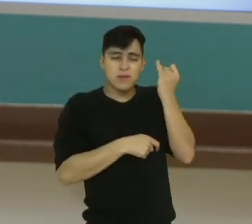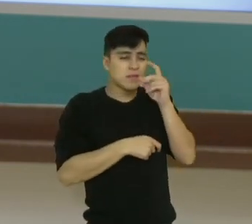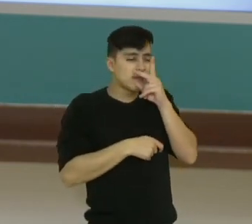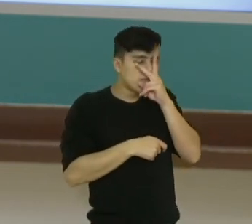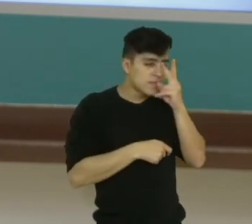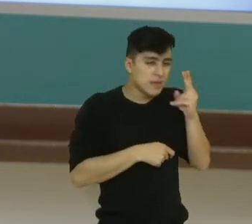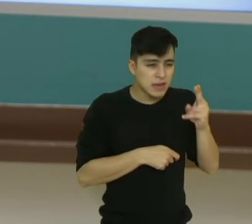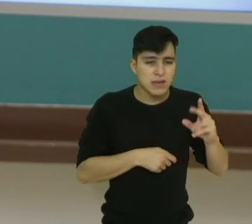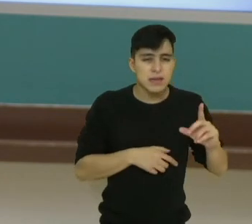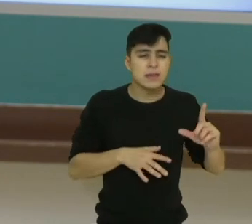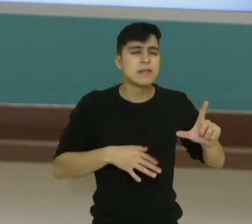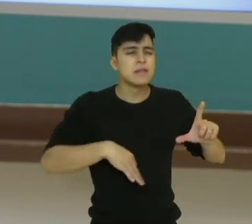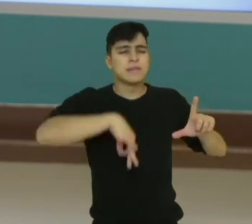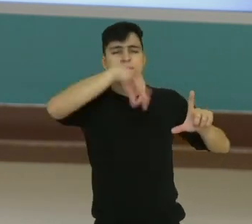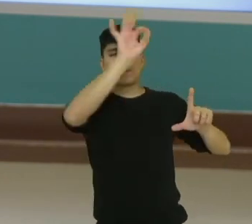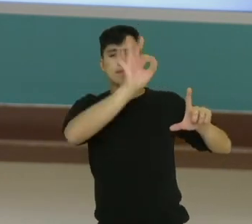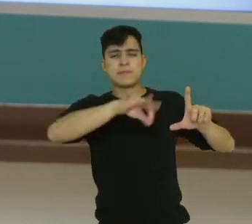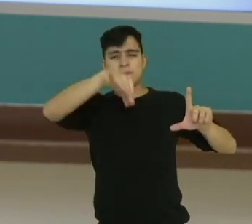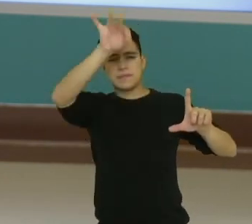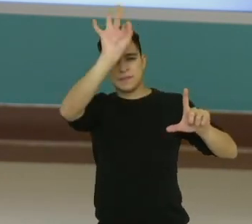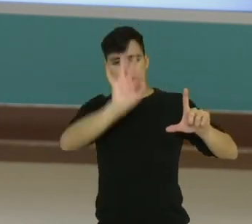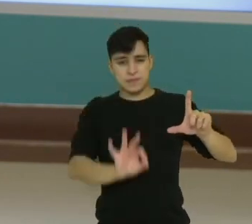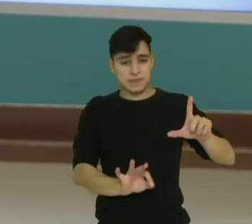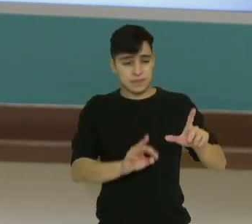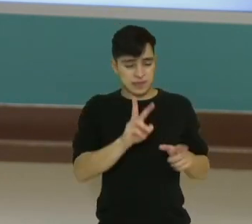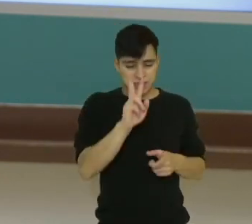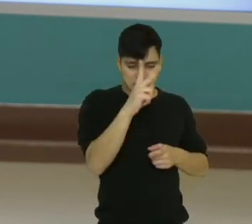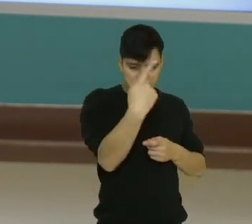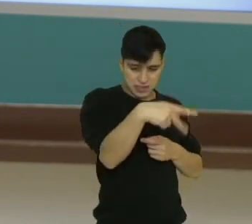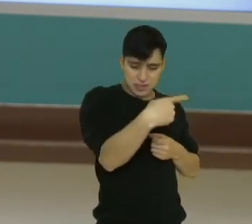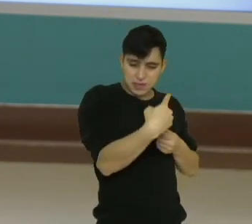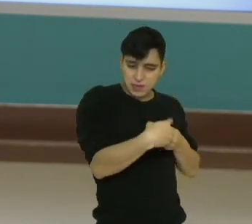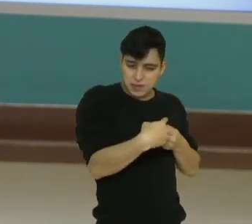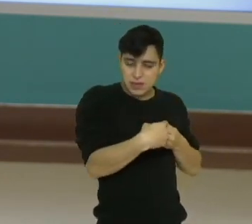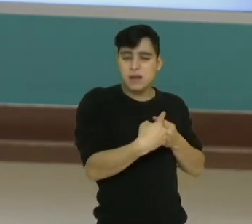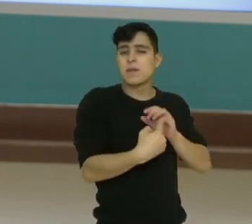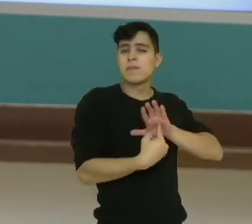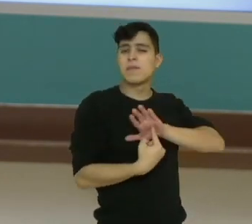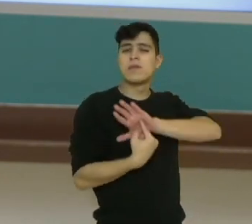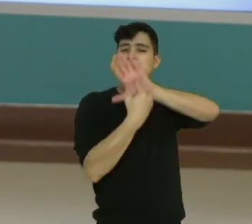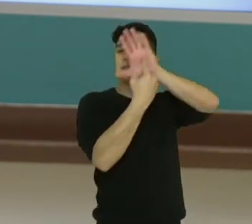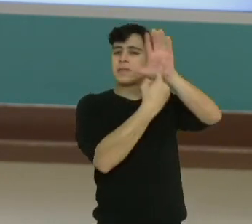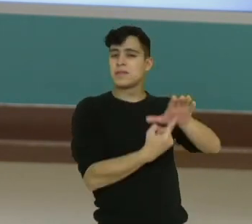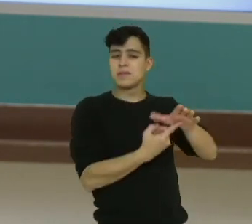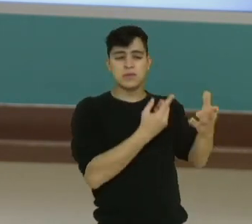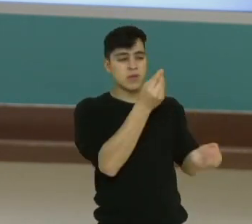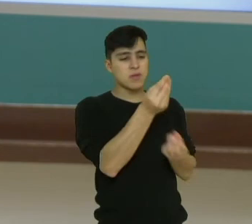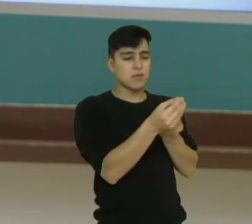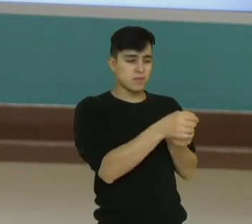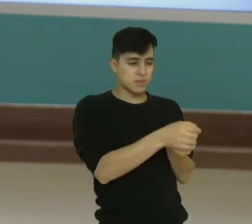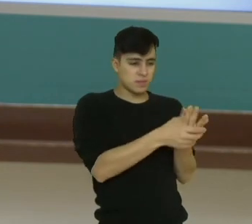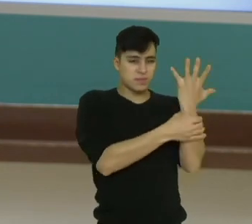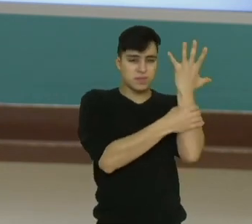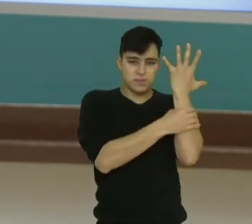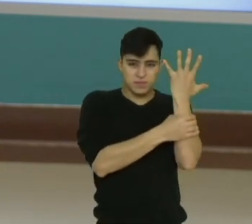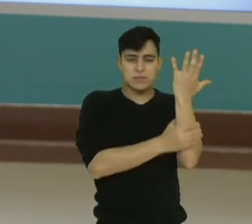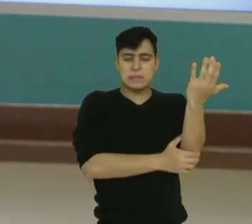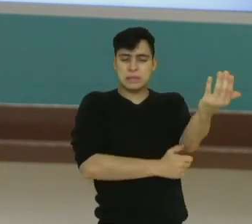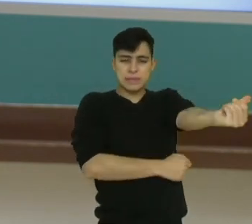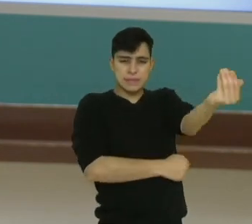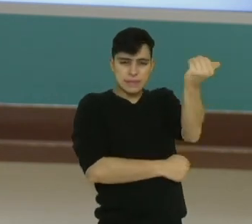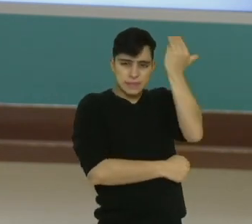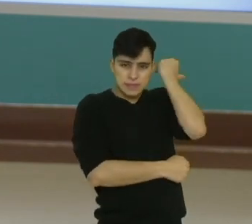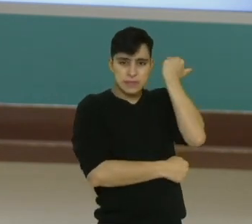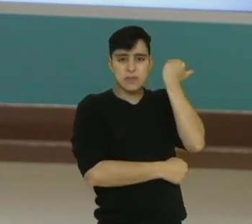uma pintura, né, da cidade de Tenochtitlan, mostrando então a sua origem, como ela era na sua